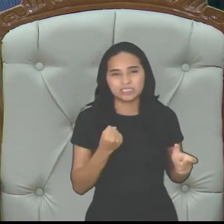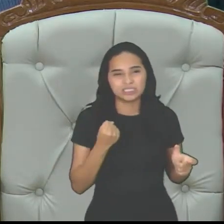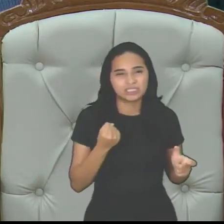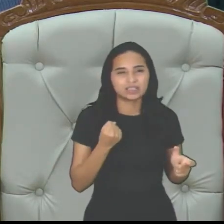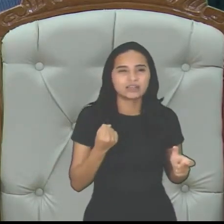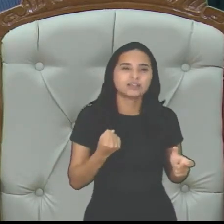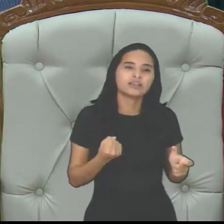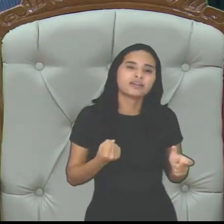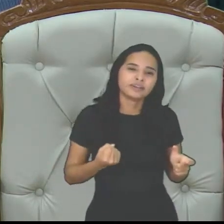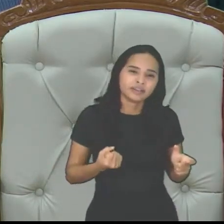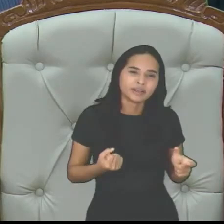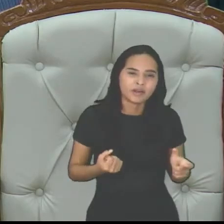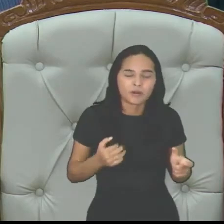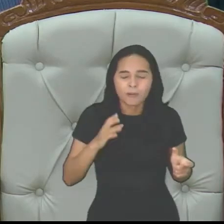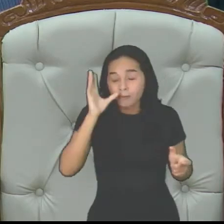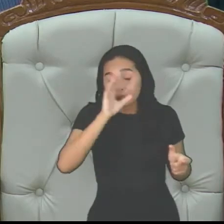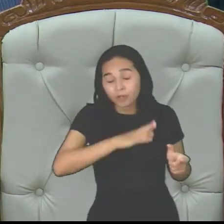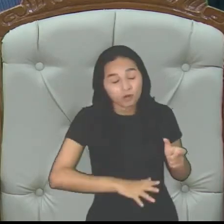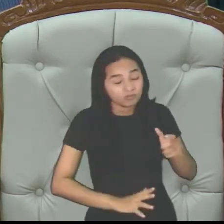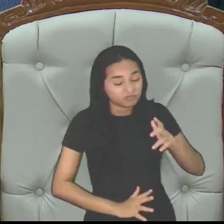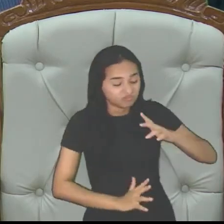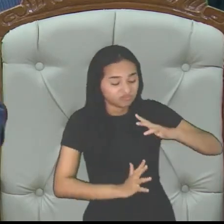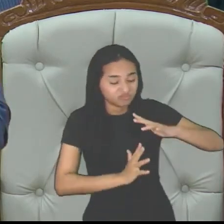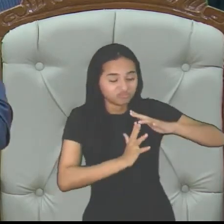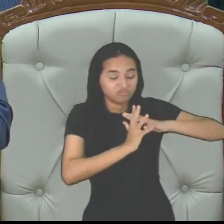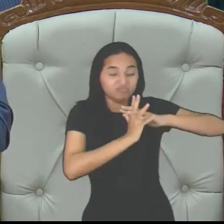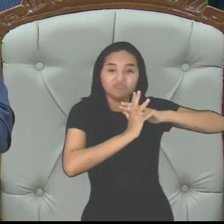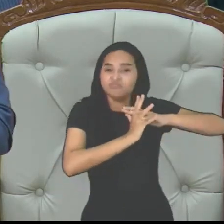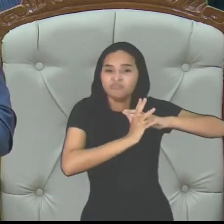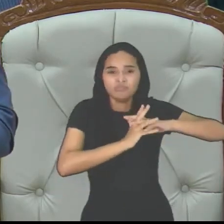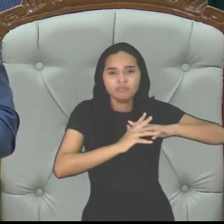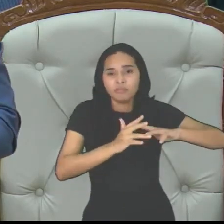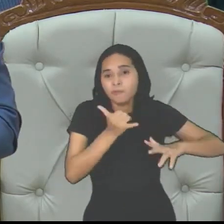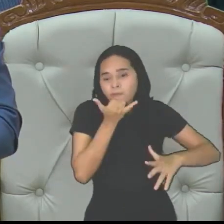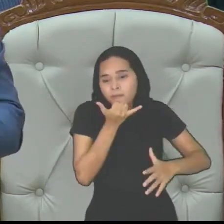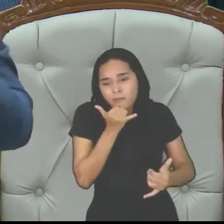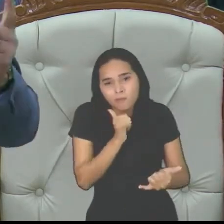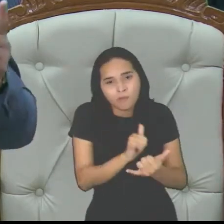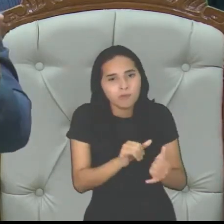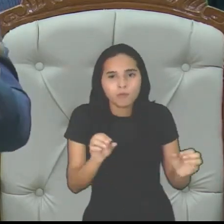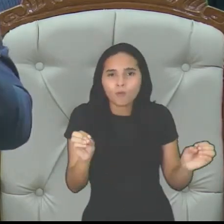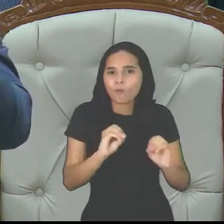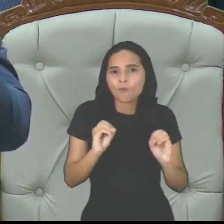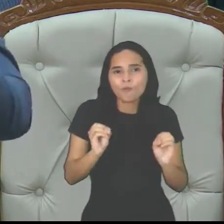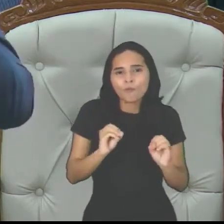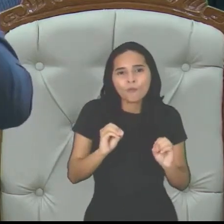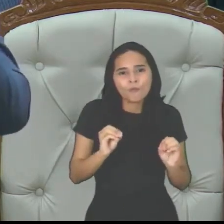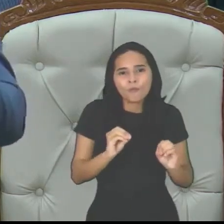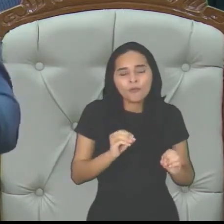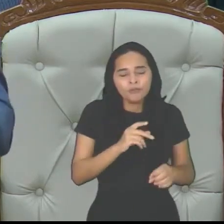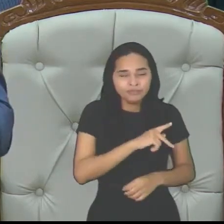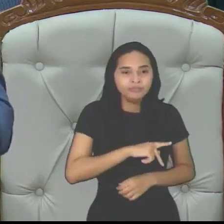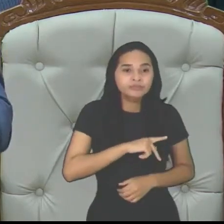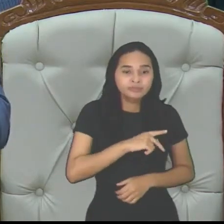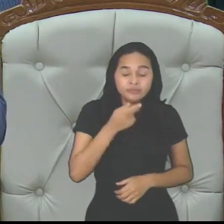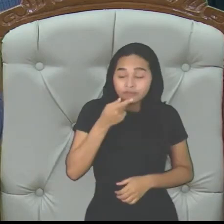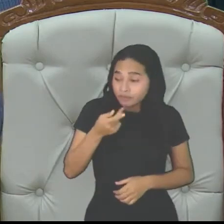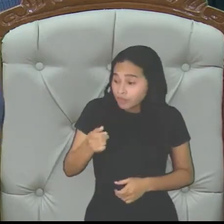da malignidade. Ele não perdoa ninguém. Aí Paulo diz,